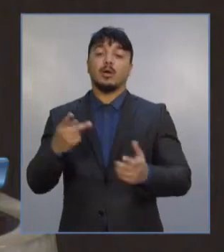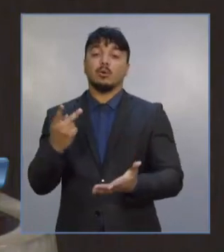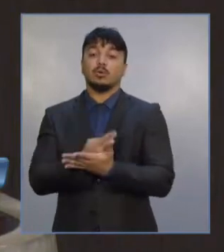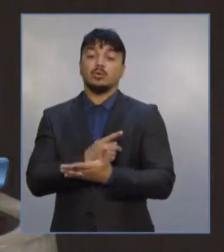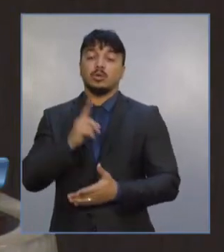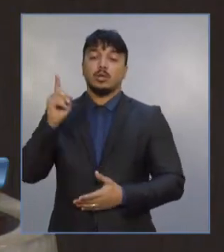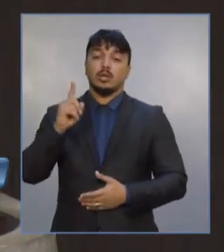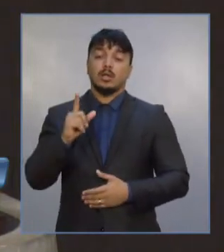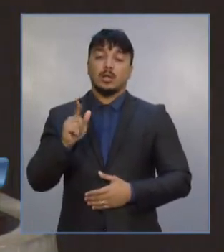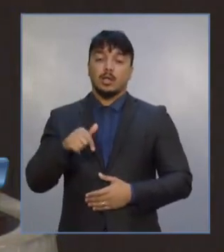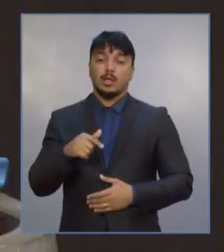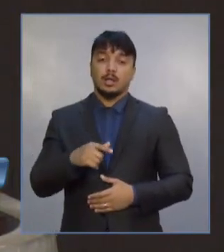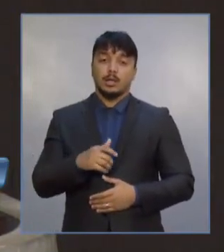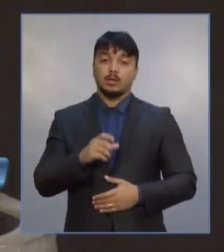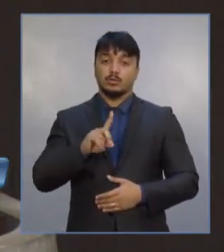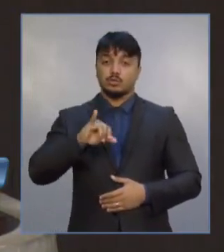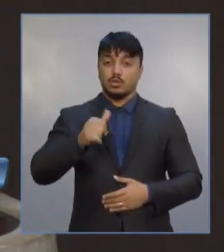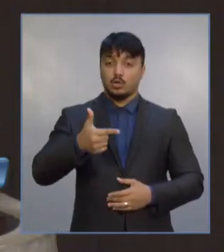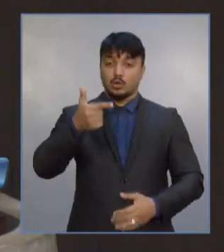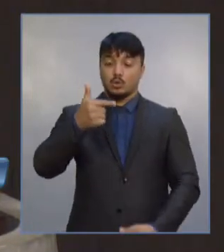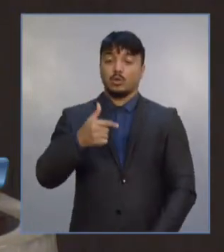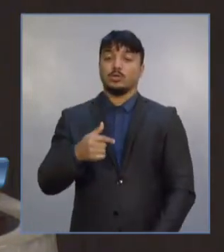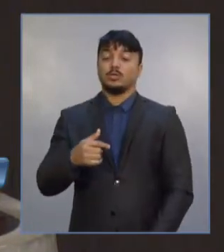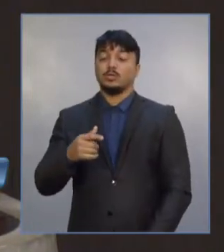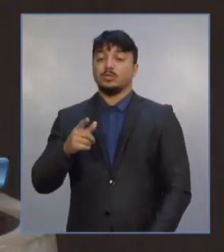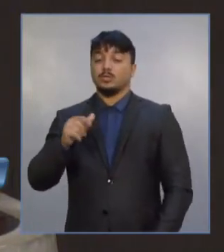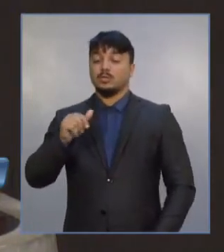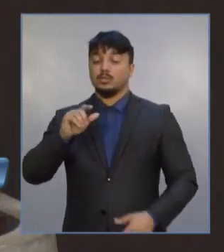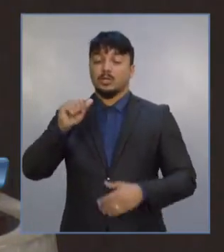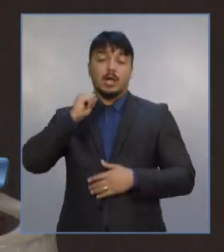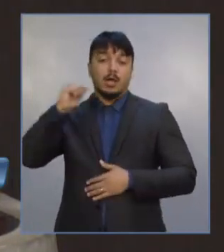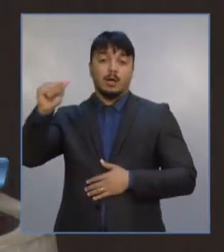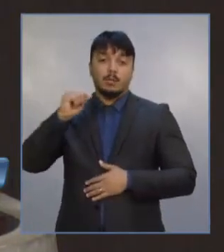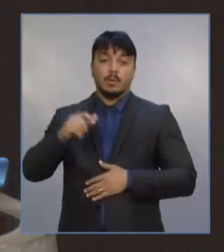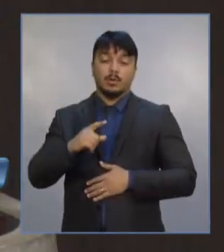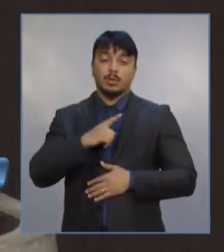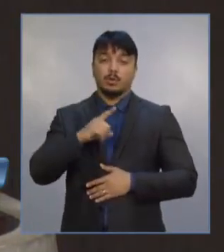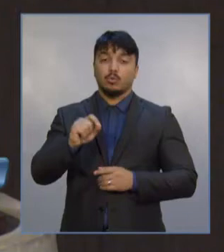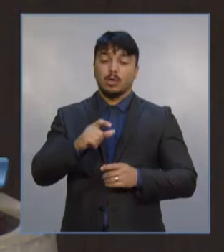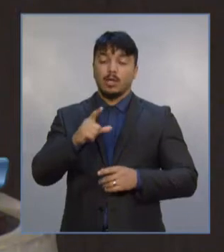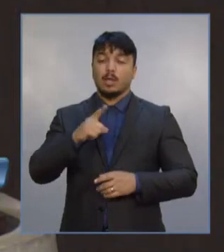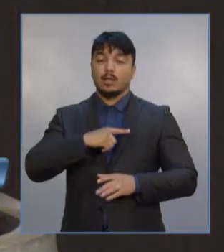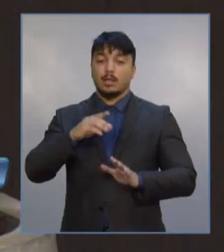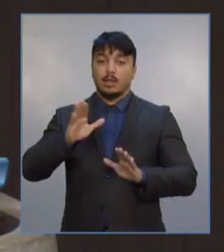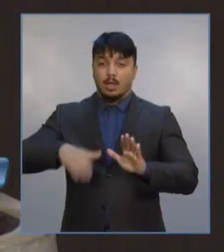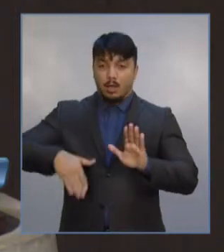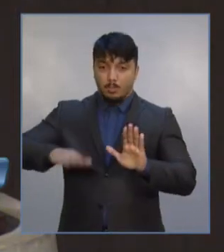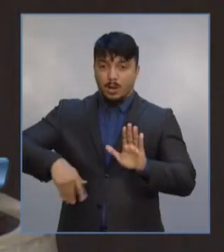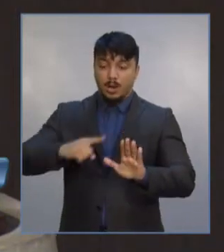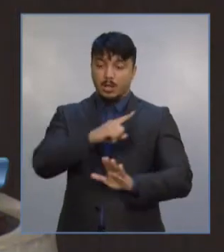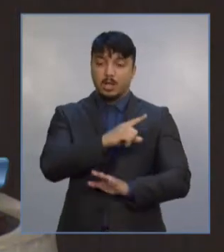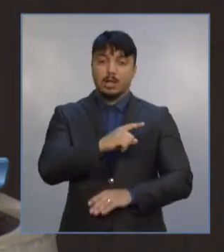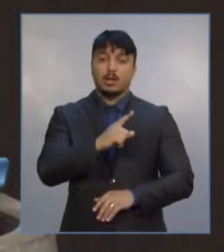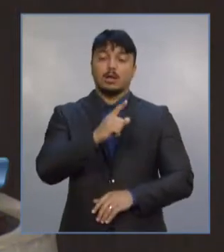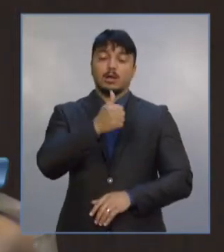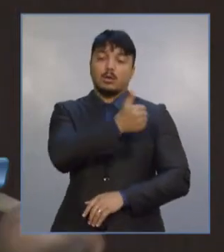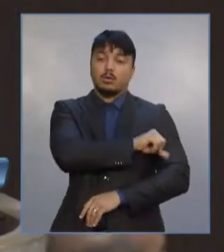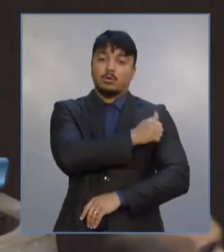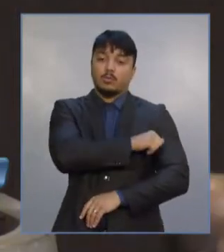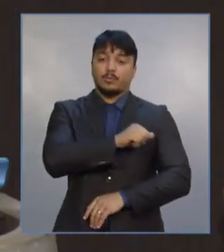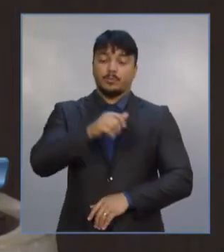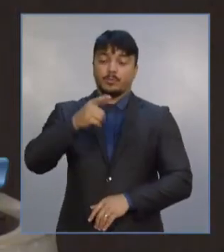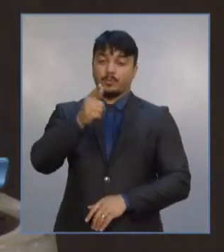naquela operação, até o dia 2 de abril, a 4ª Frota, ao longo do litoral da